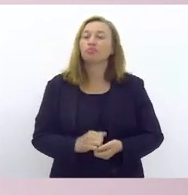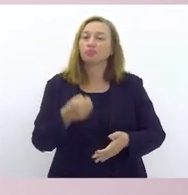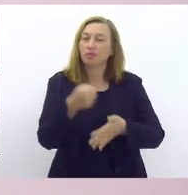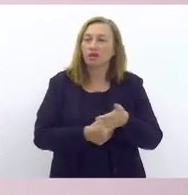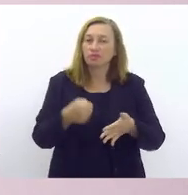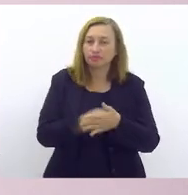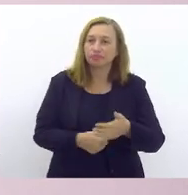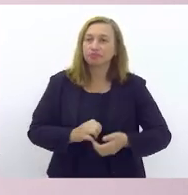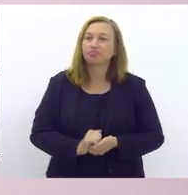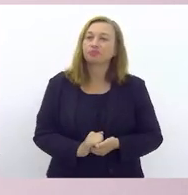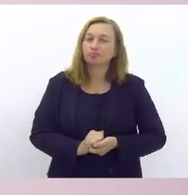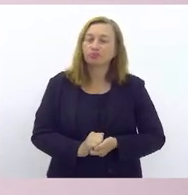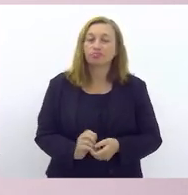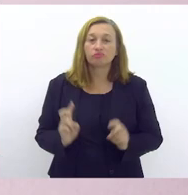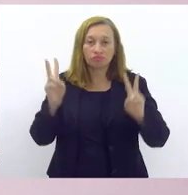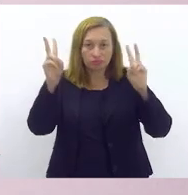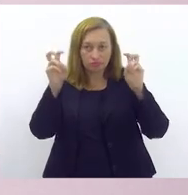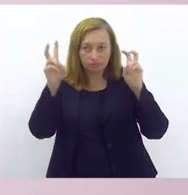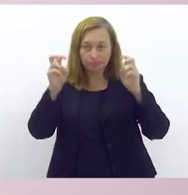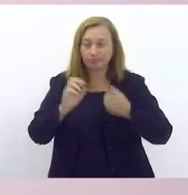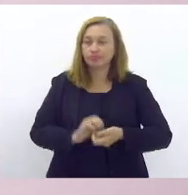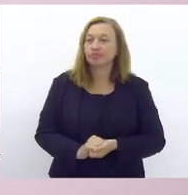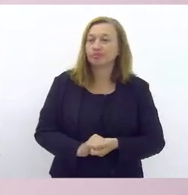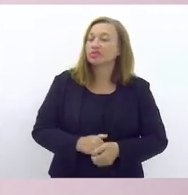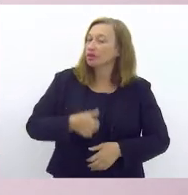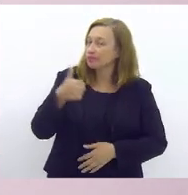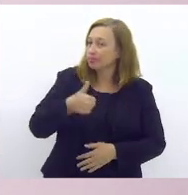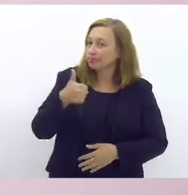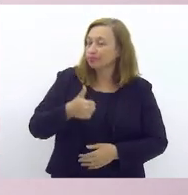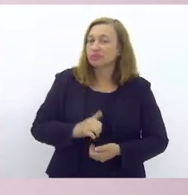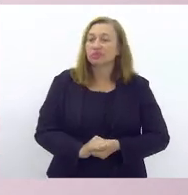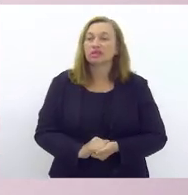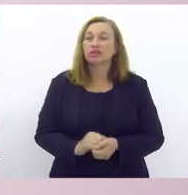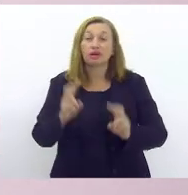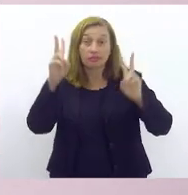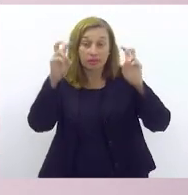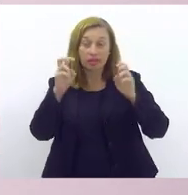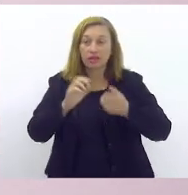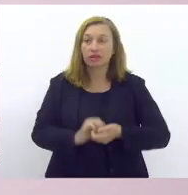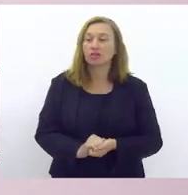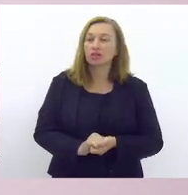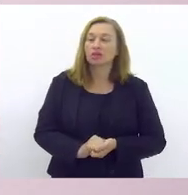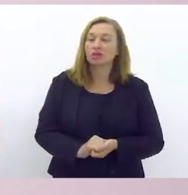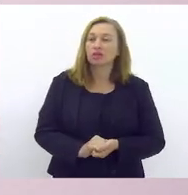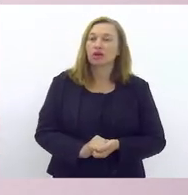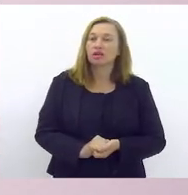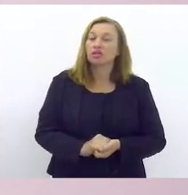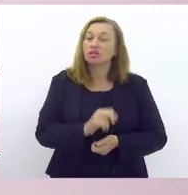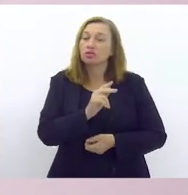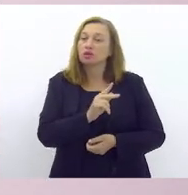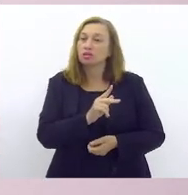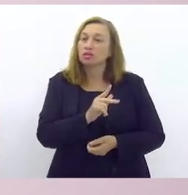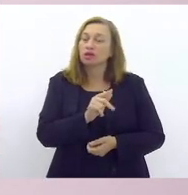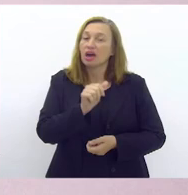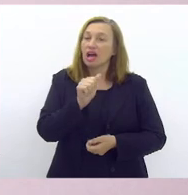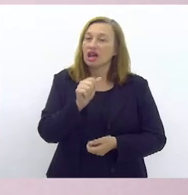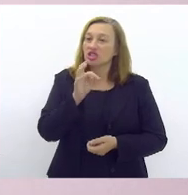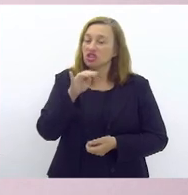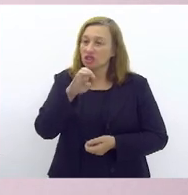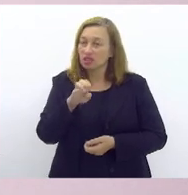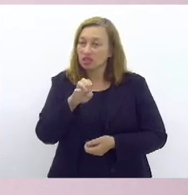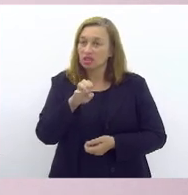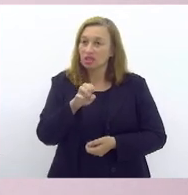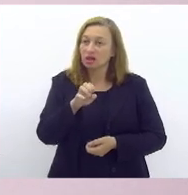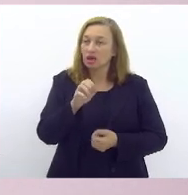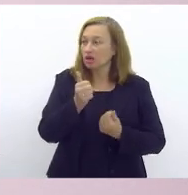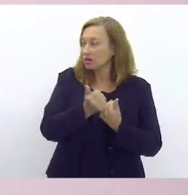luta. Sobre o tema, né, esse primeiro tema que a gente vai tratar sobre os agentes auxiliares de creche, quero dizer que o